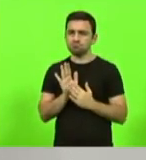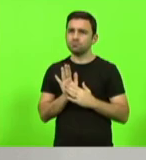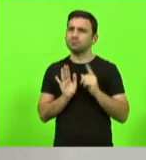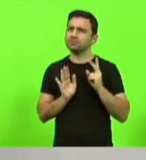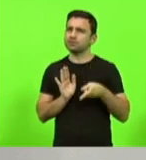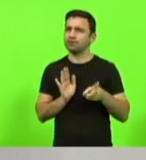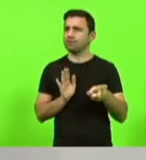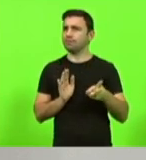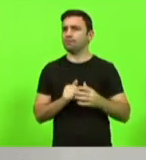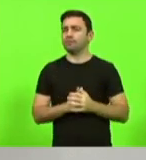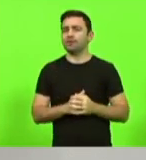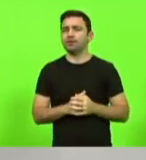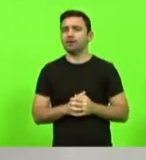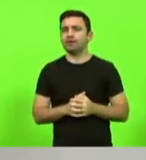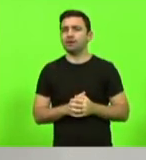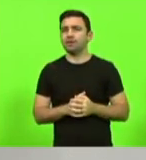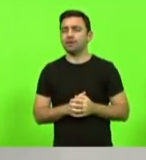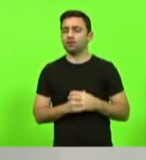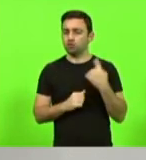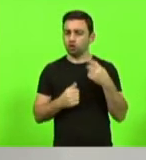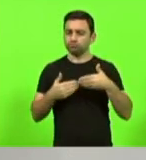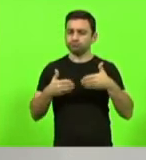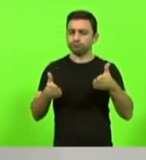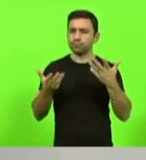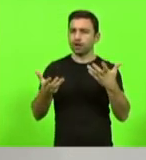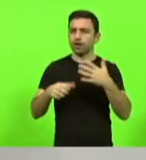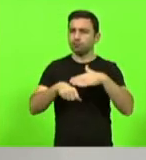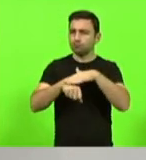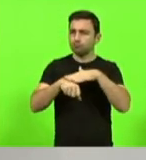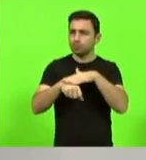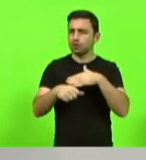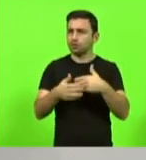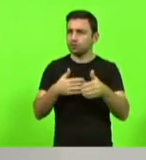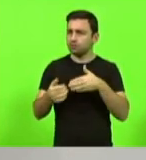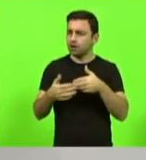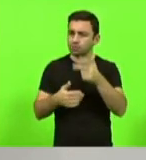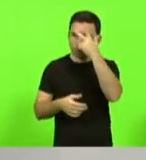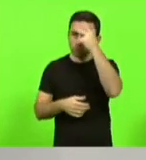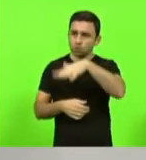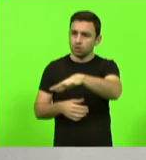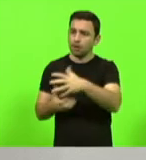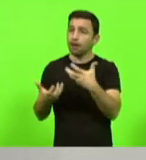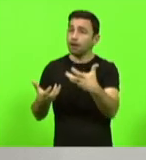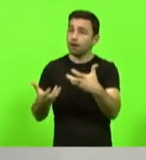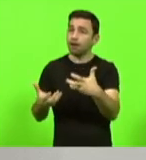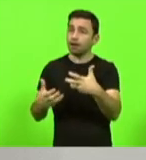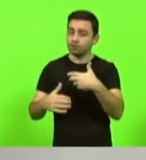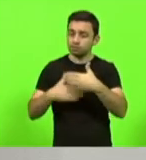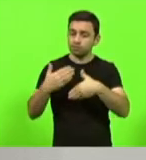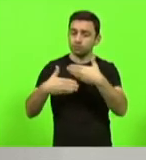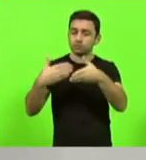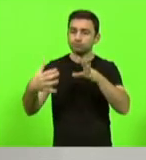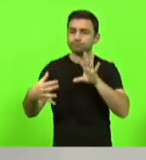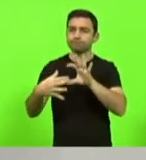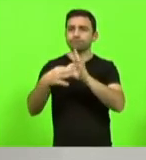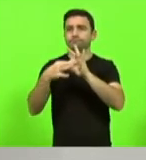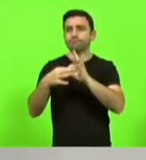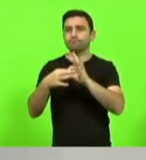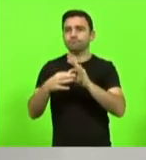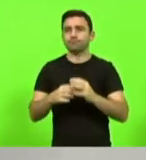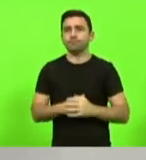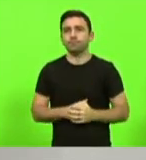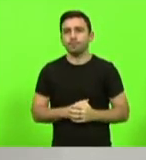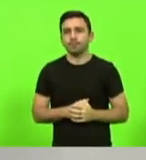Nós estamos abertos ao diálogo com quem está disposto a construir pontes.